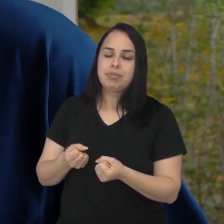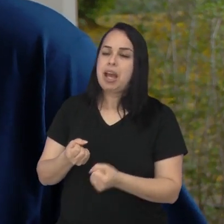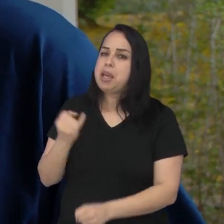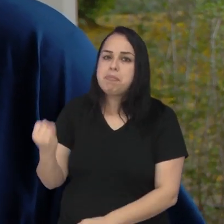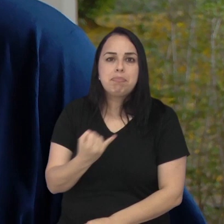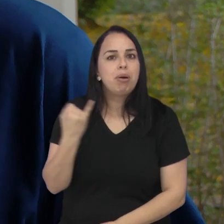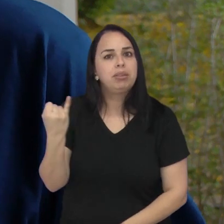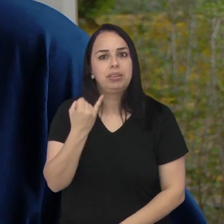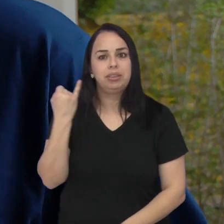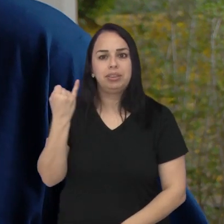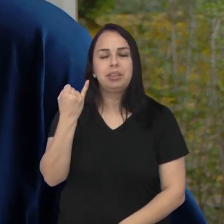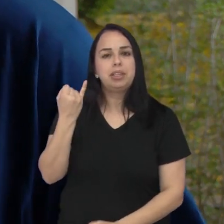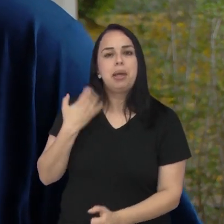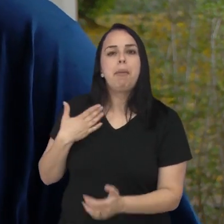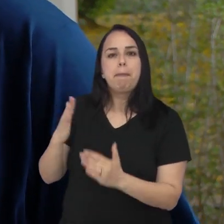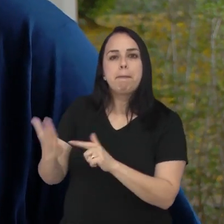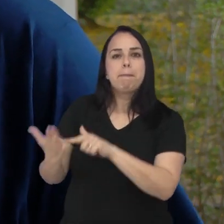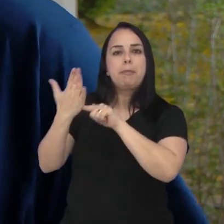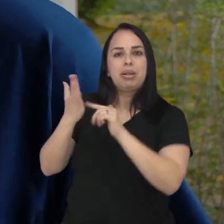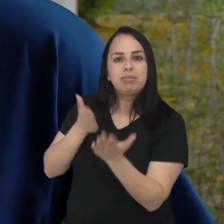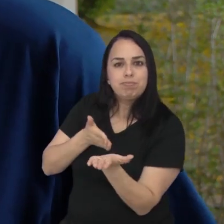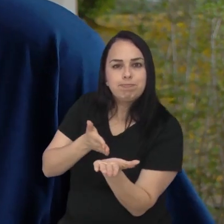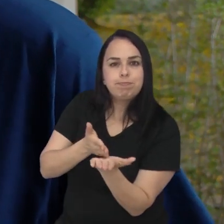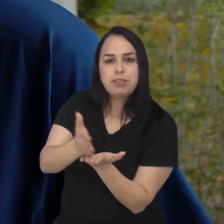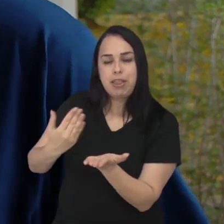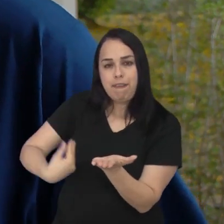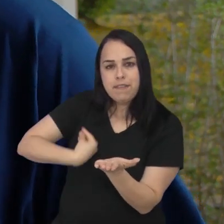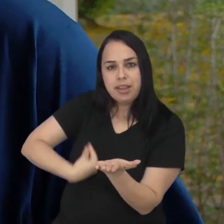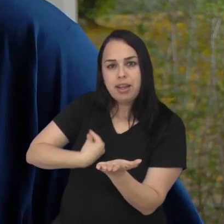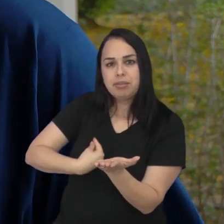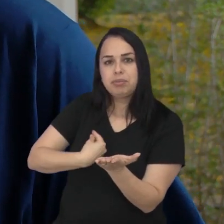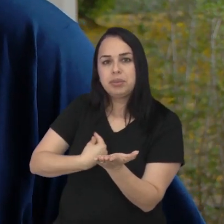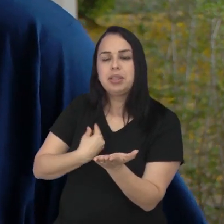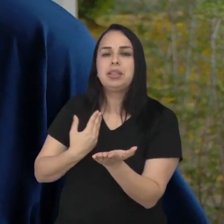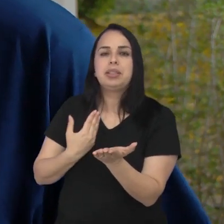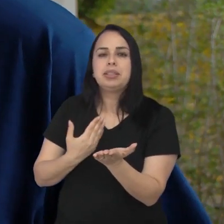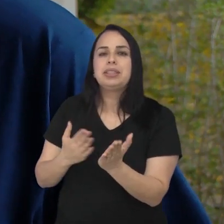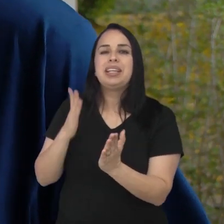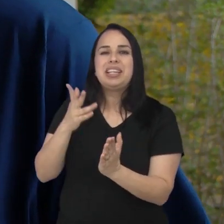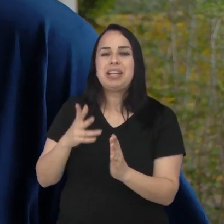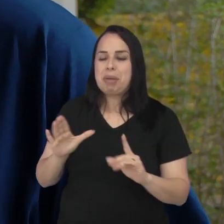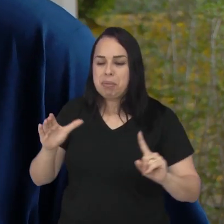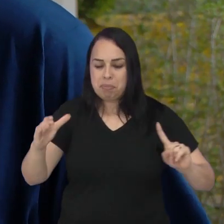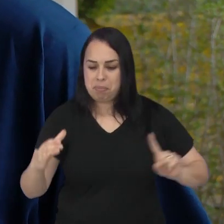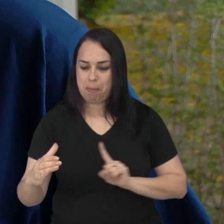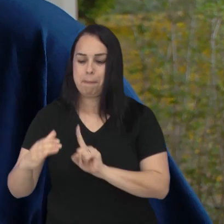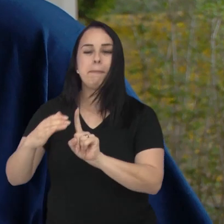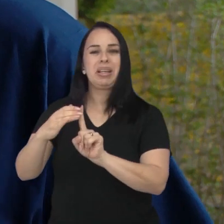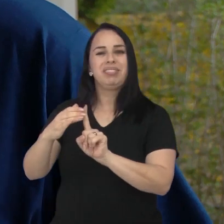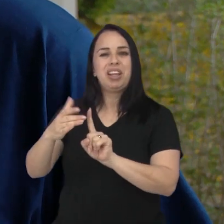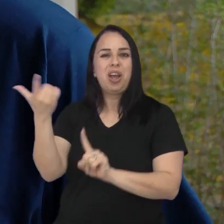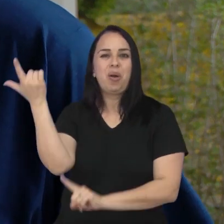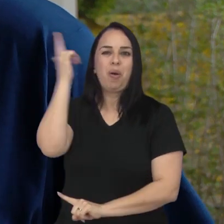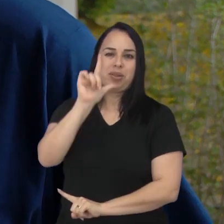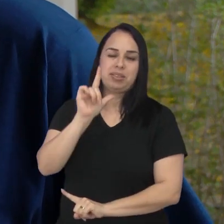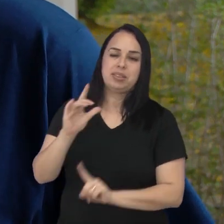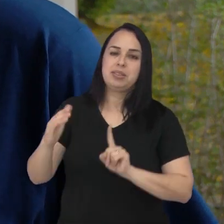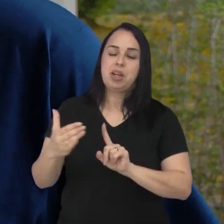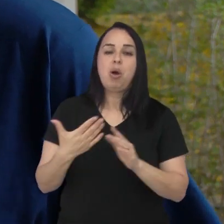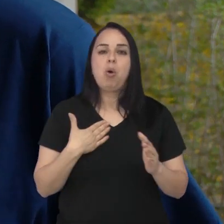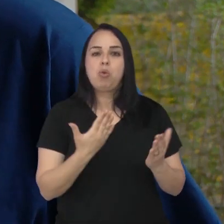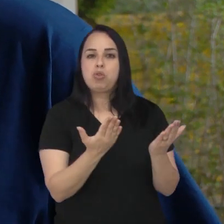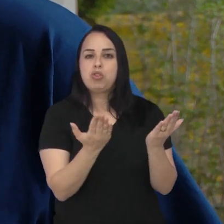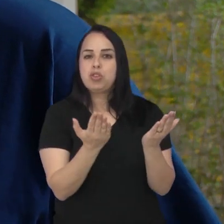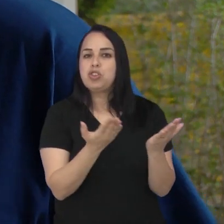salesianos, é muito importante porque dá um norte de existência, dá um norte de local, de pertença. Então,